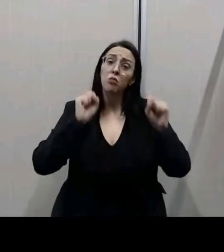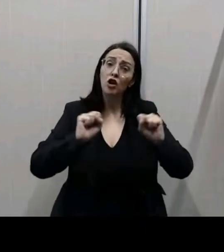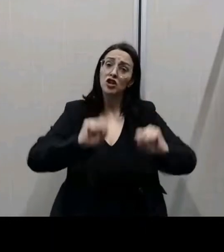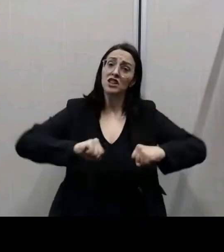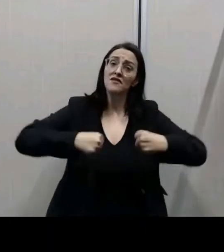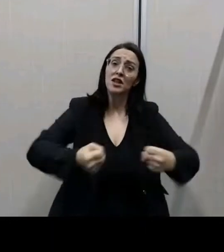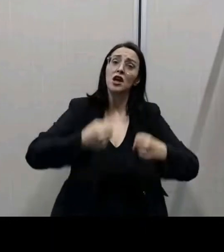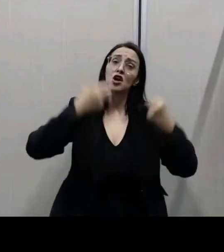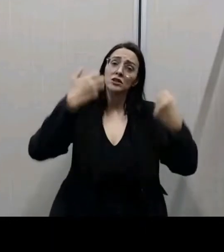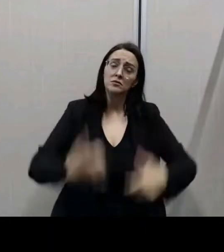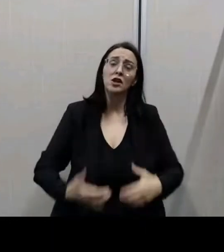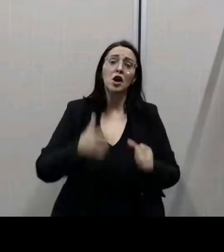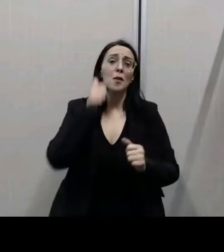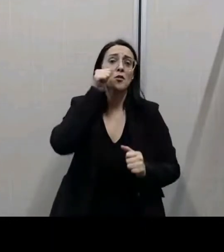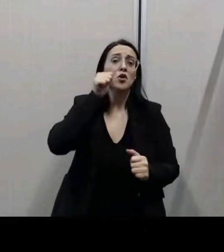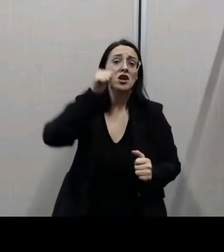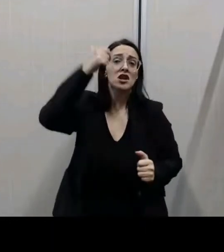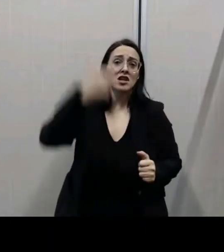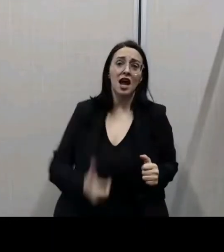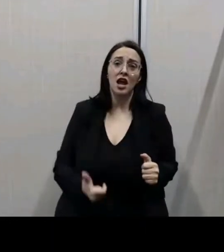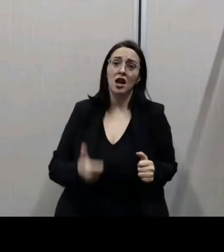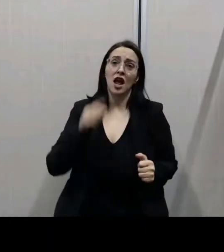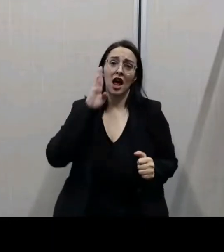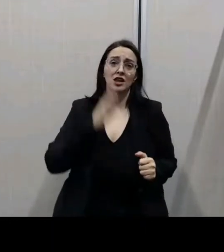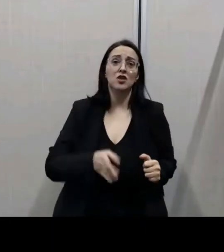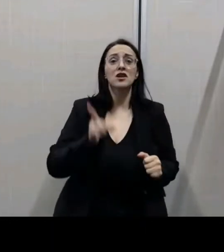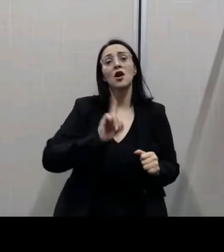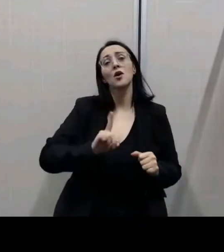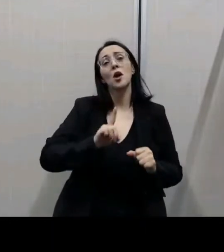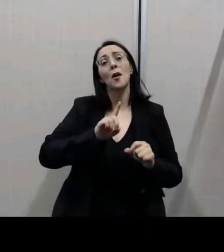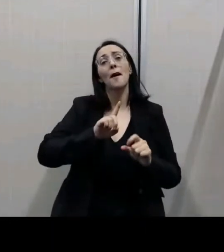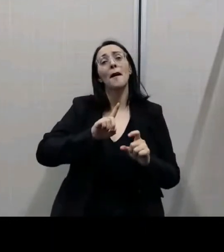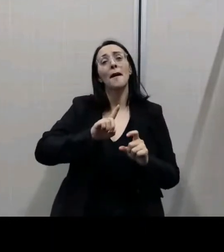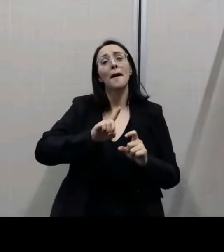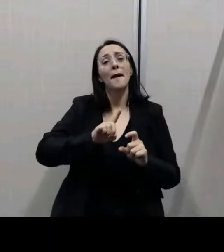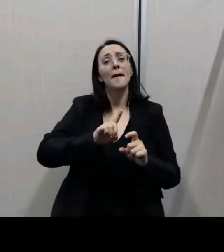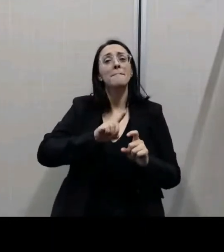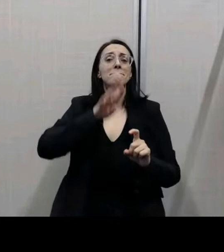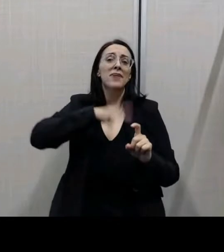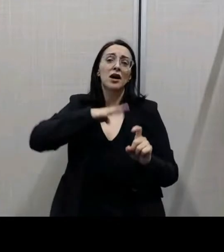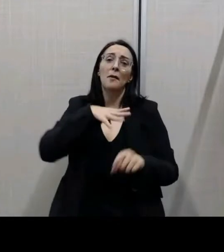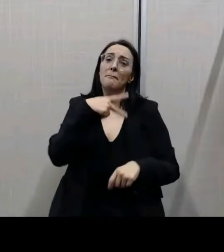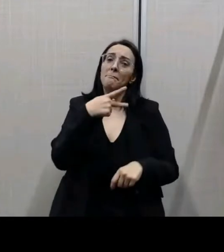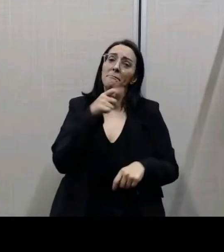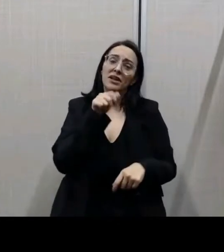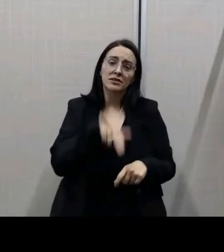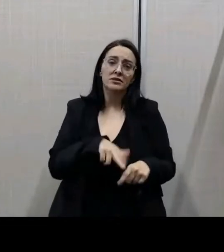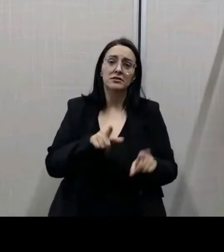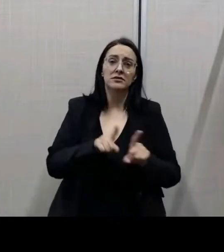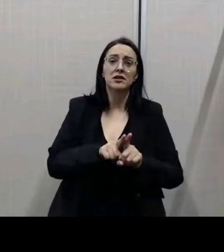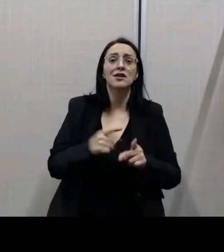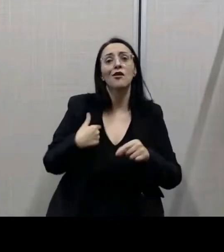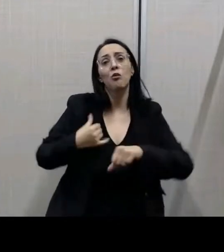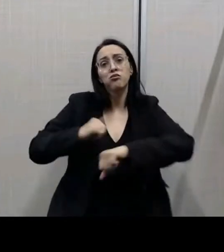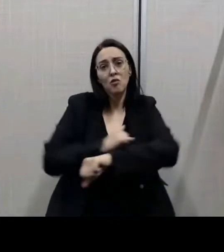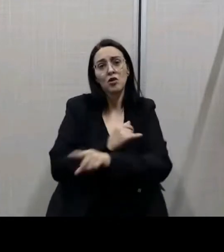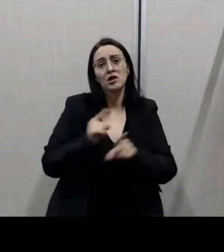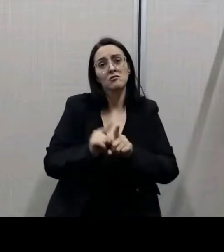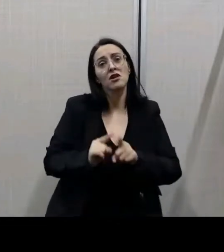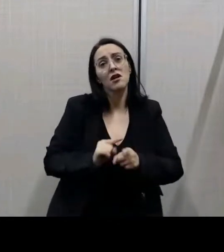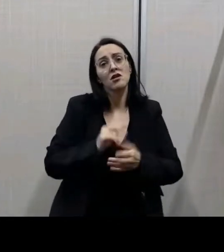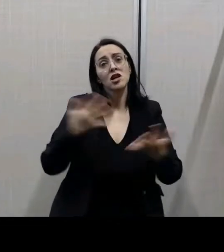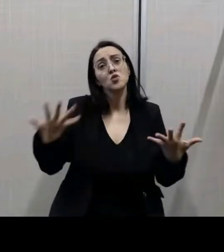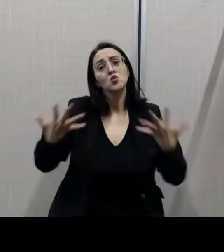como uma mulher não hétero, né? Uma mulher pansexual, bissexual, e como uma mulher gorda, por exemplo. Então, essas são as